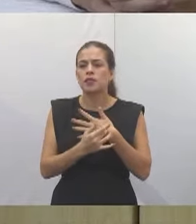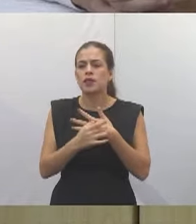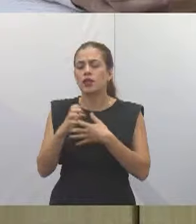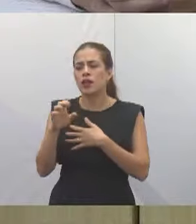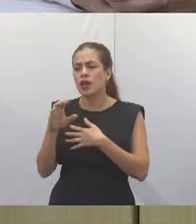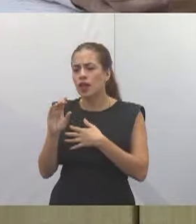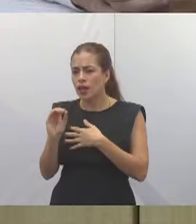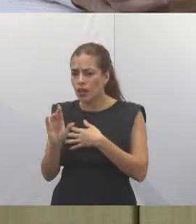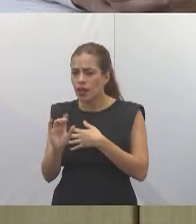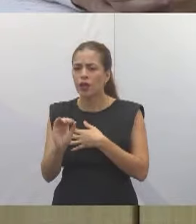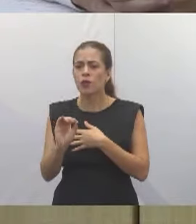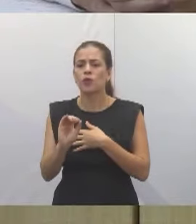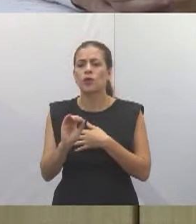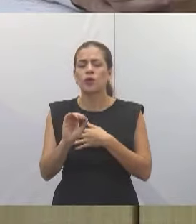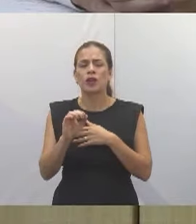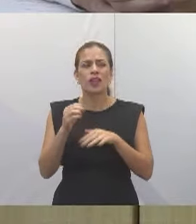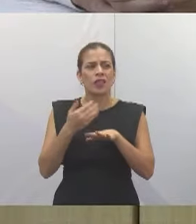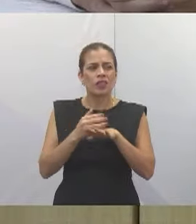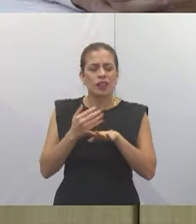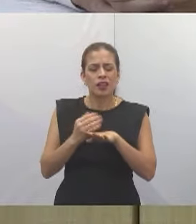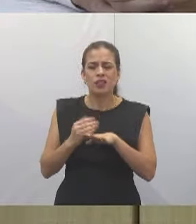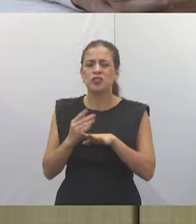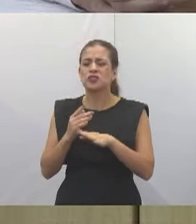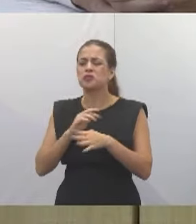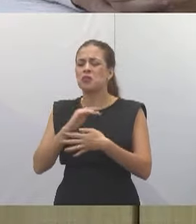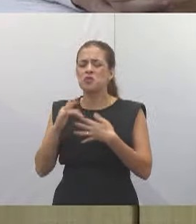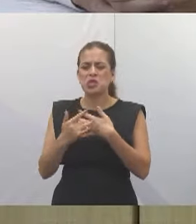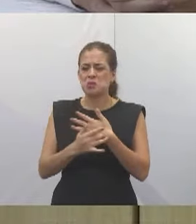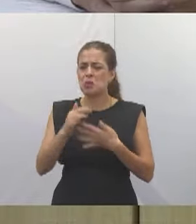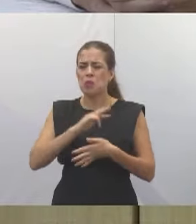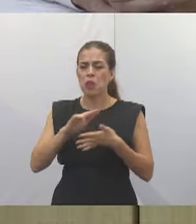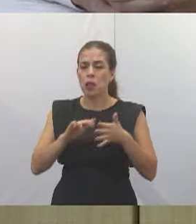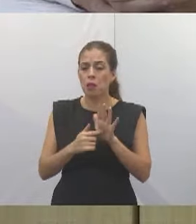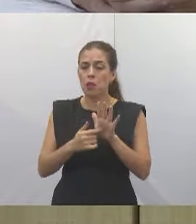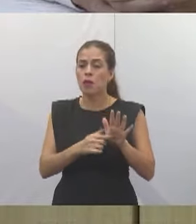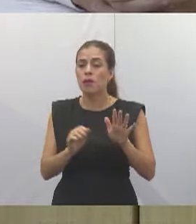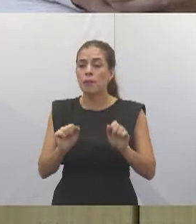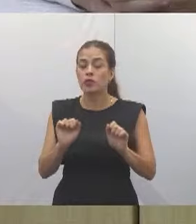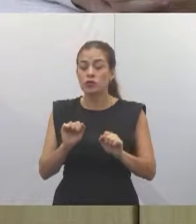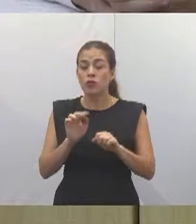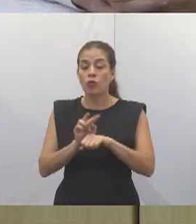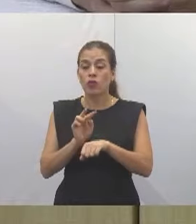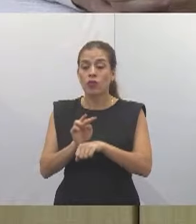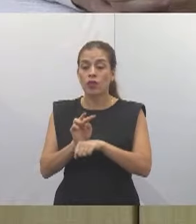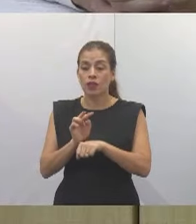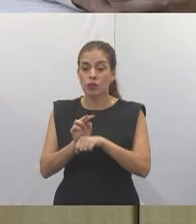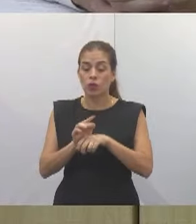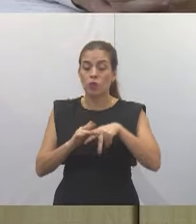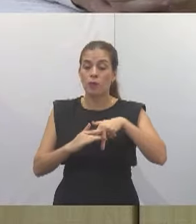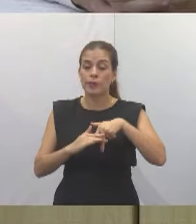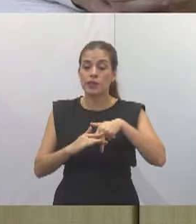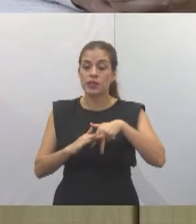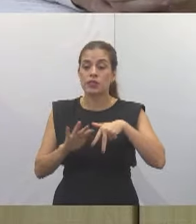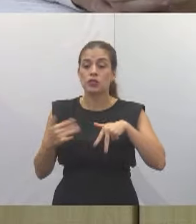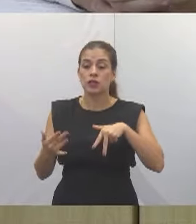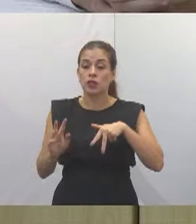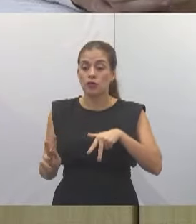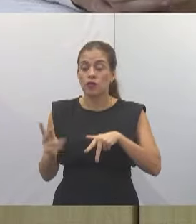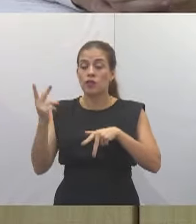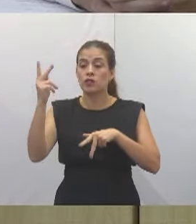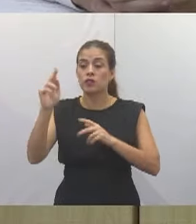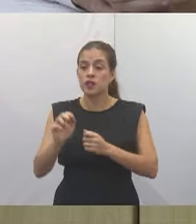eco, um teste ergométrico, alguma coisa nesse sentido, e aí a gente consegue agilizar esse cuidado para o paciente. Então, valorizar a teleconsultoria